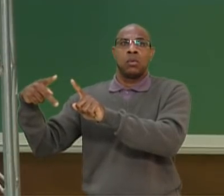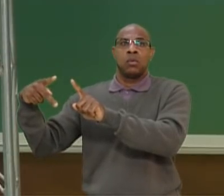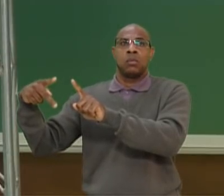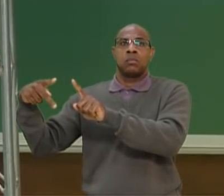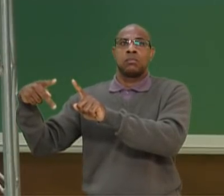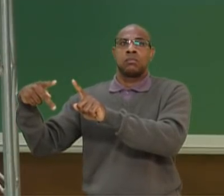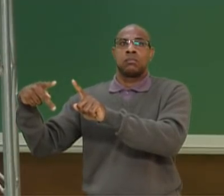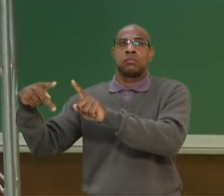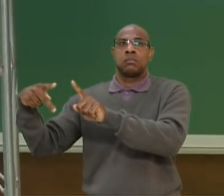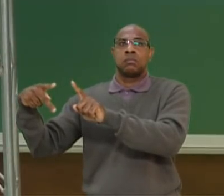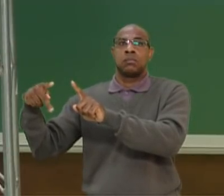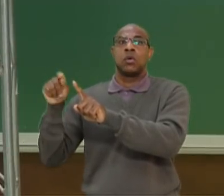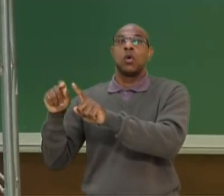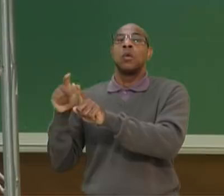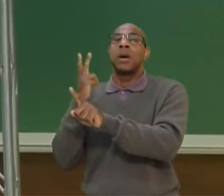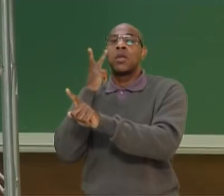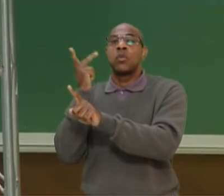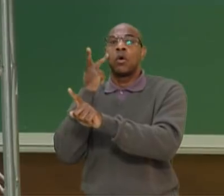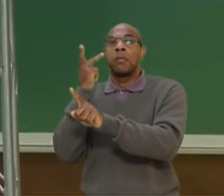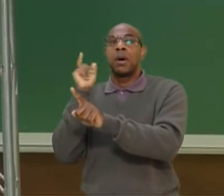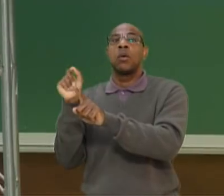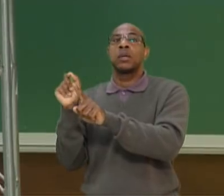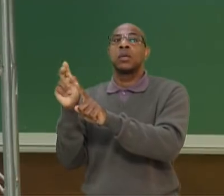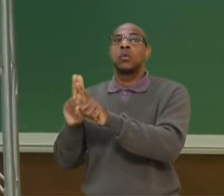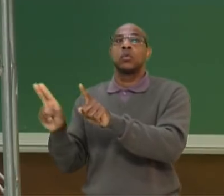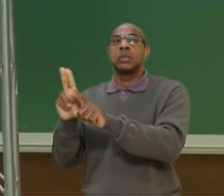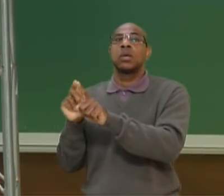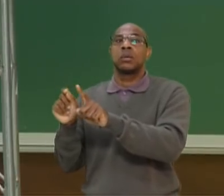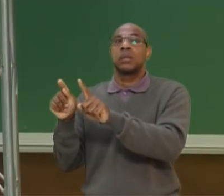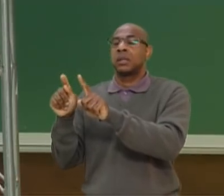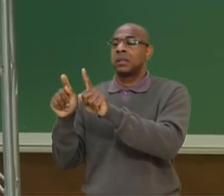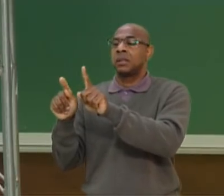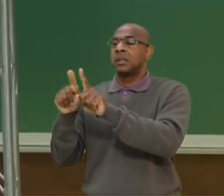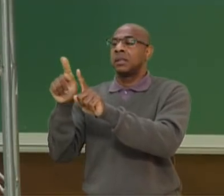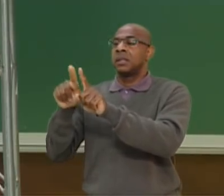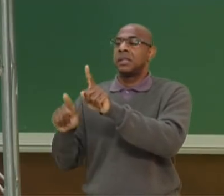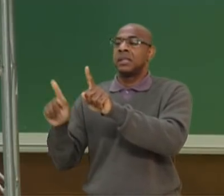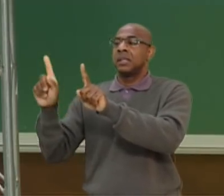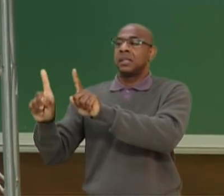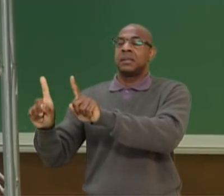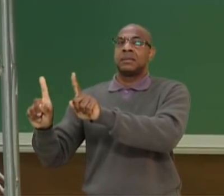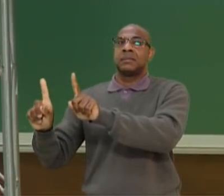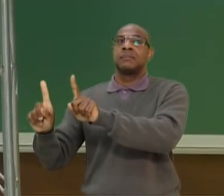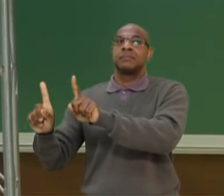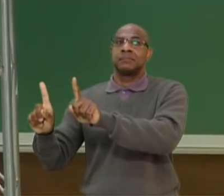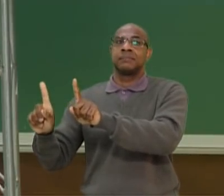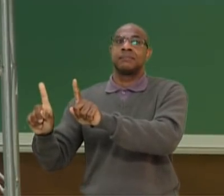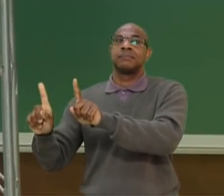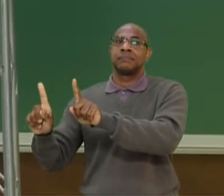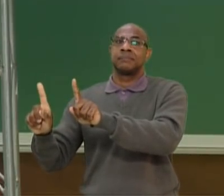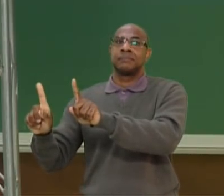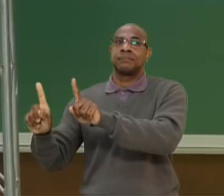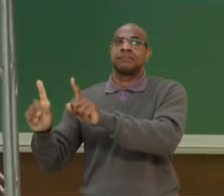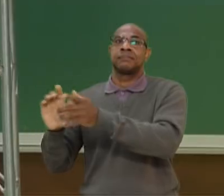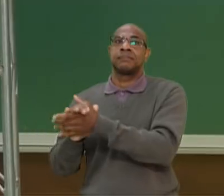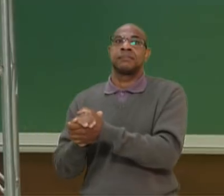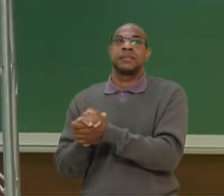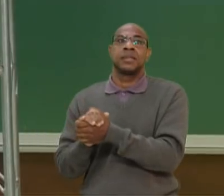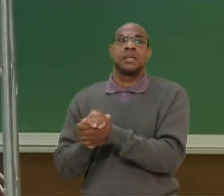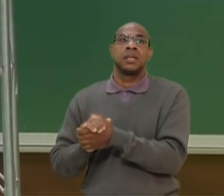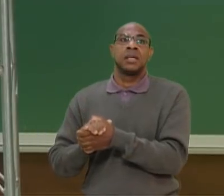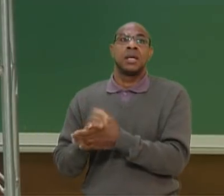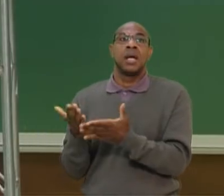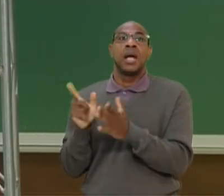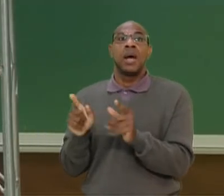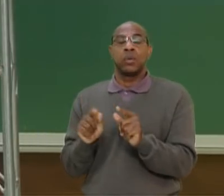aparece, mas o mais comum é a gente usar essa simbologia mais simples aqui, que é o Z entre duas barras.